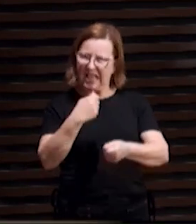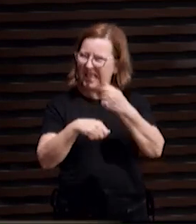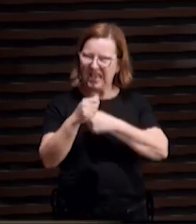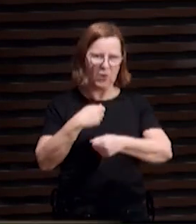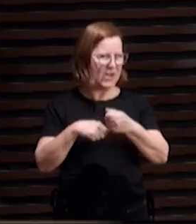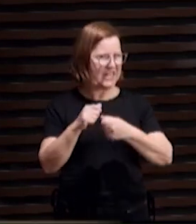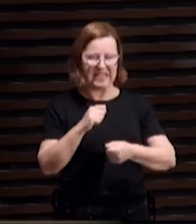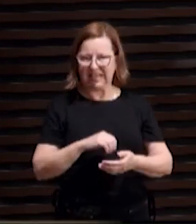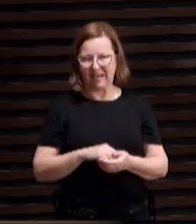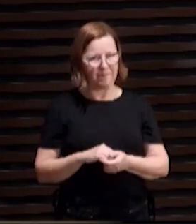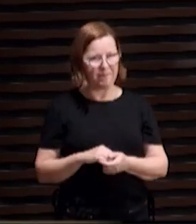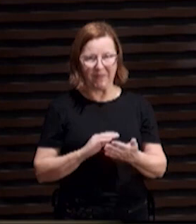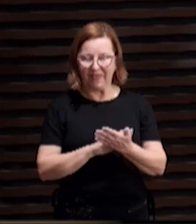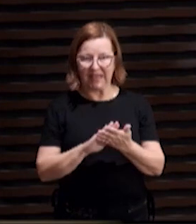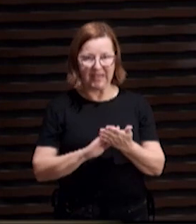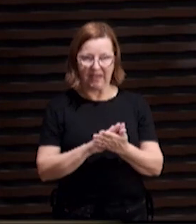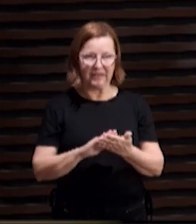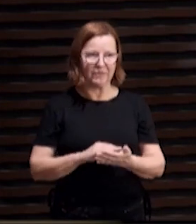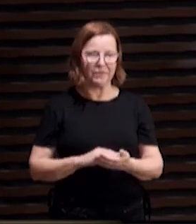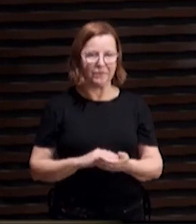Você não tinha condições de fazer negócios.